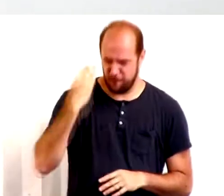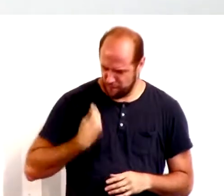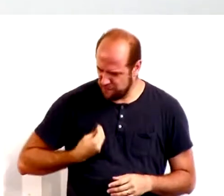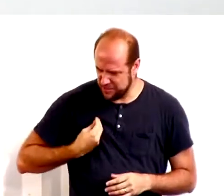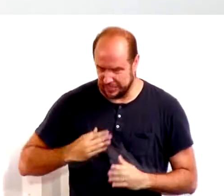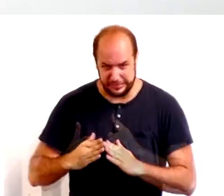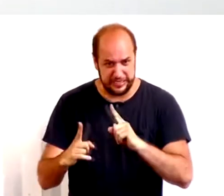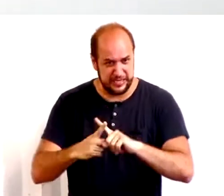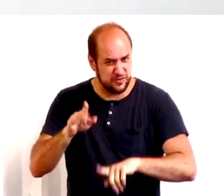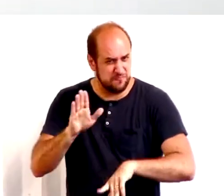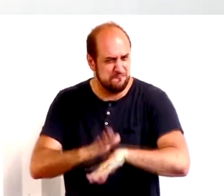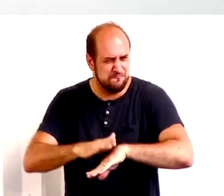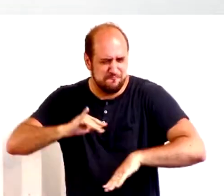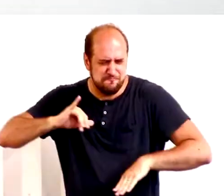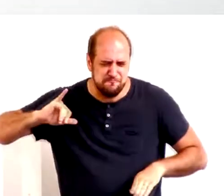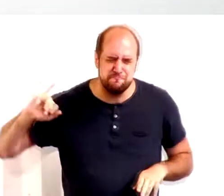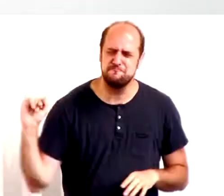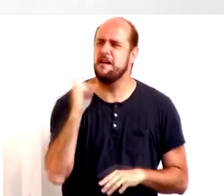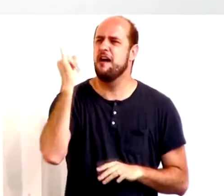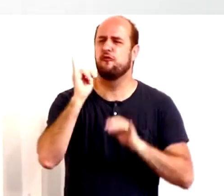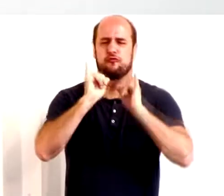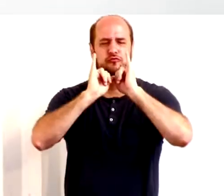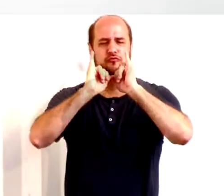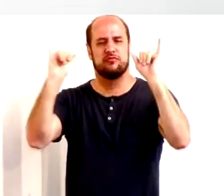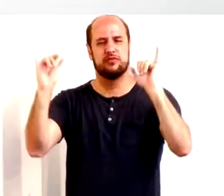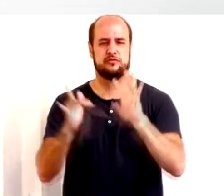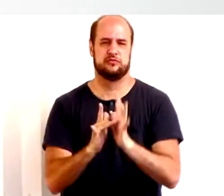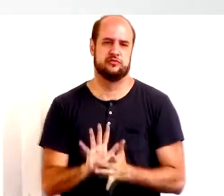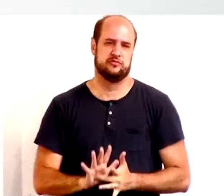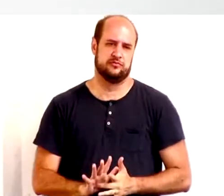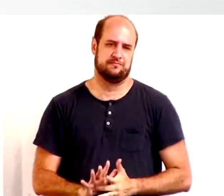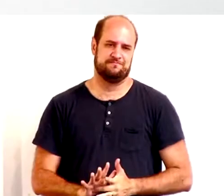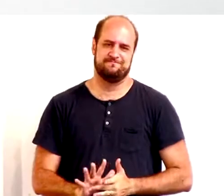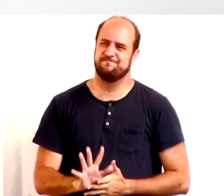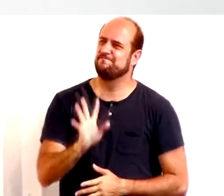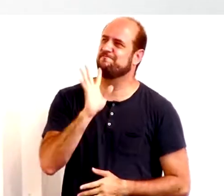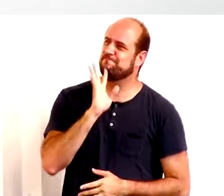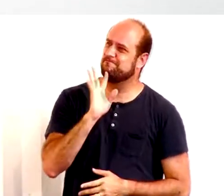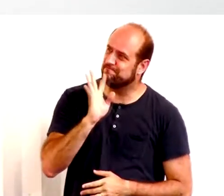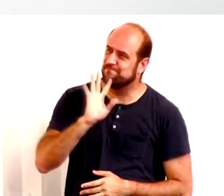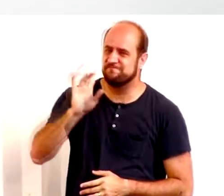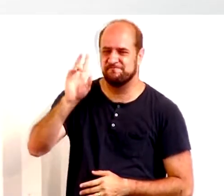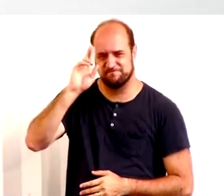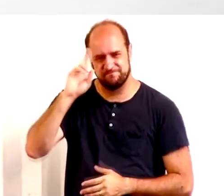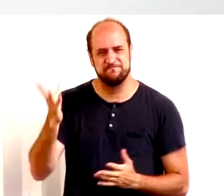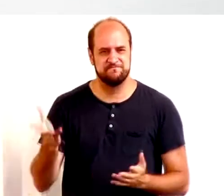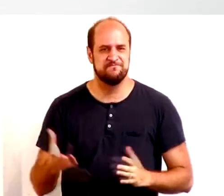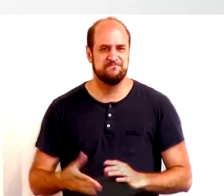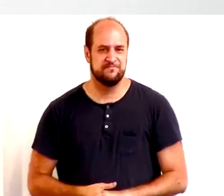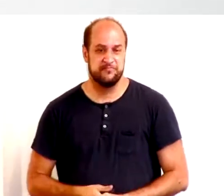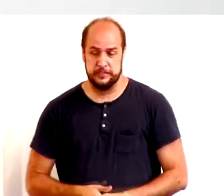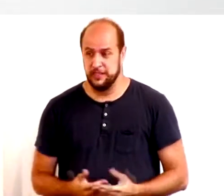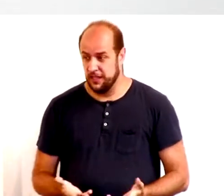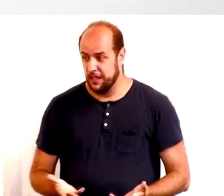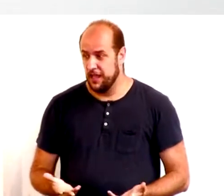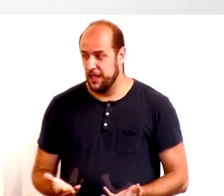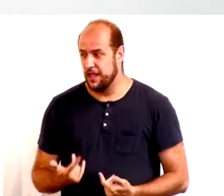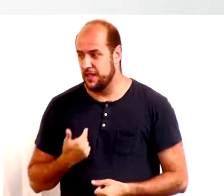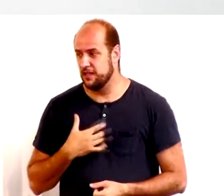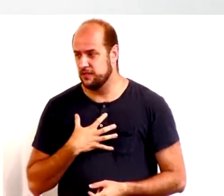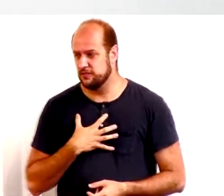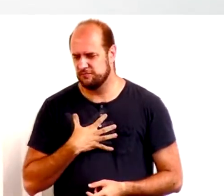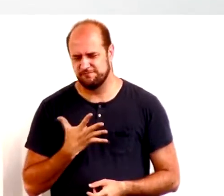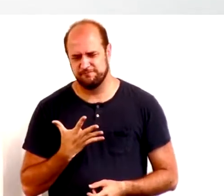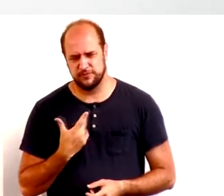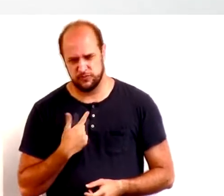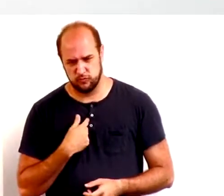vida dela é falar do seu Senhor, é reconhecer o seu Senhor. Meus irmãos, eu sou